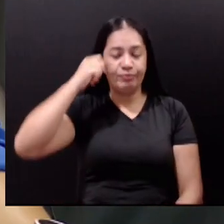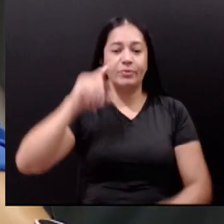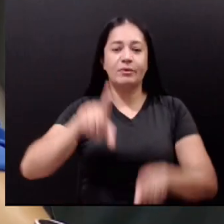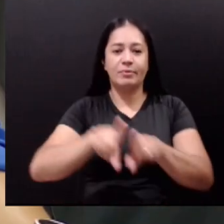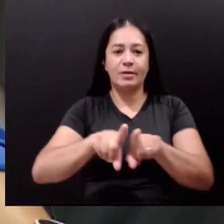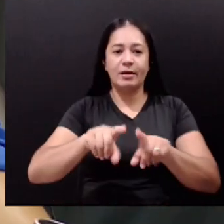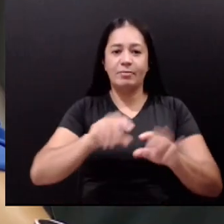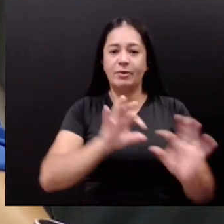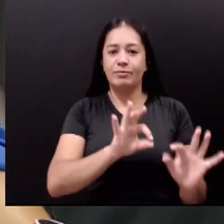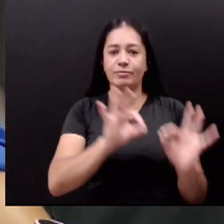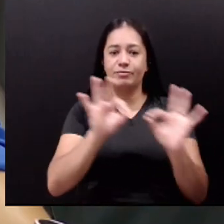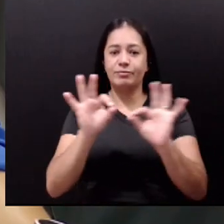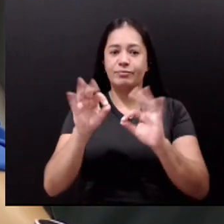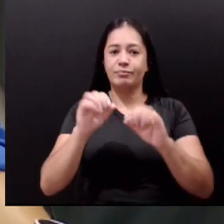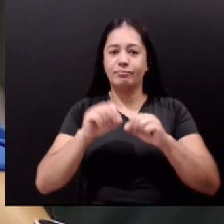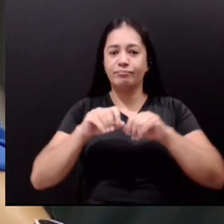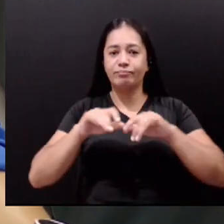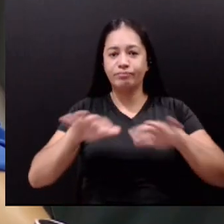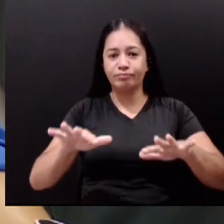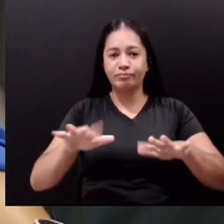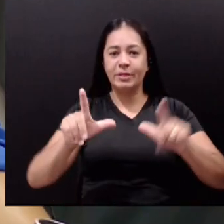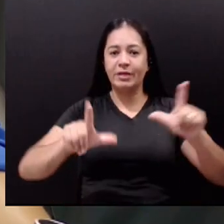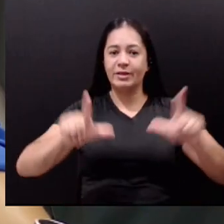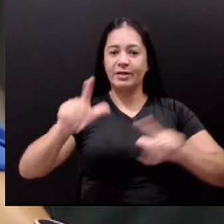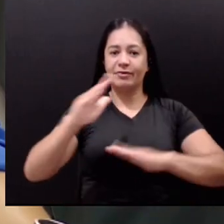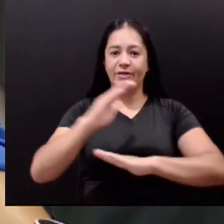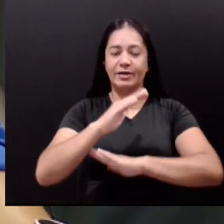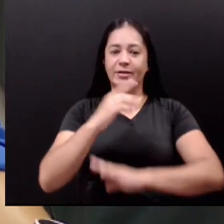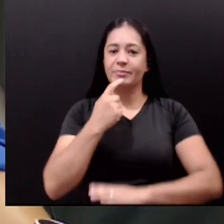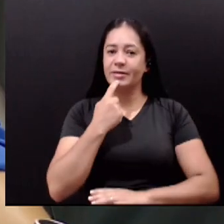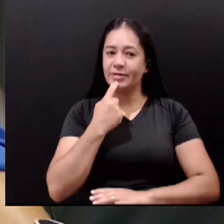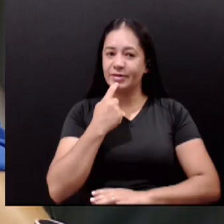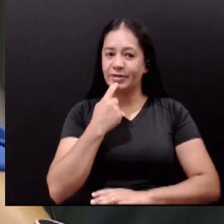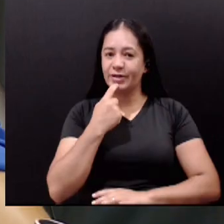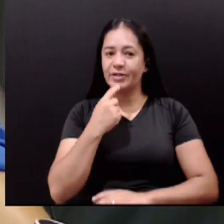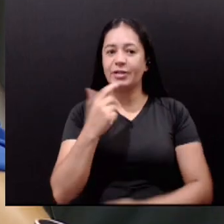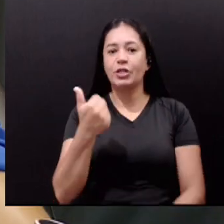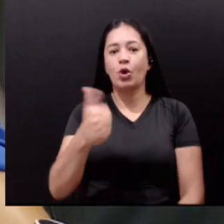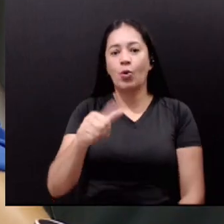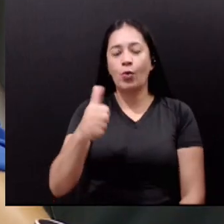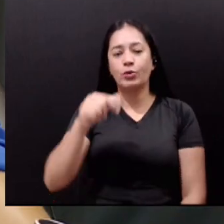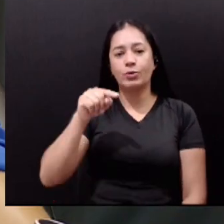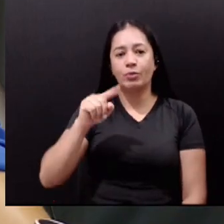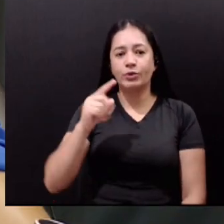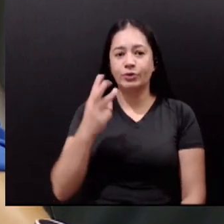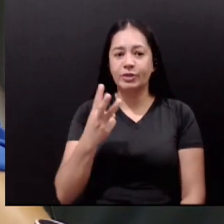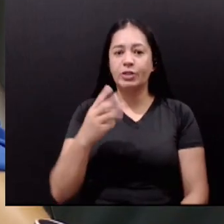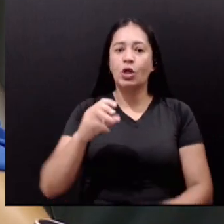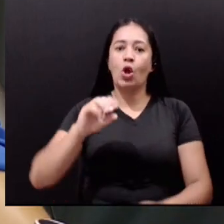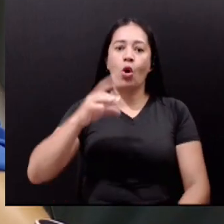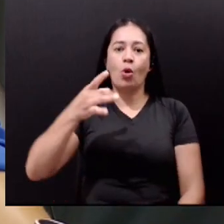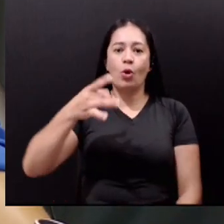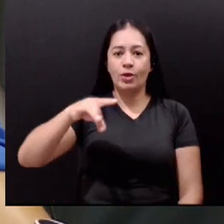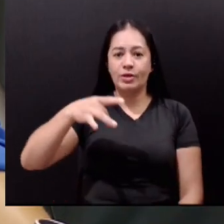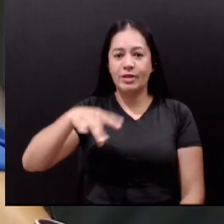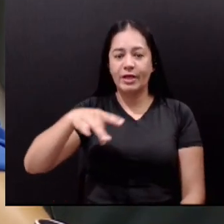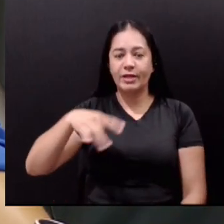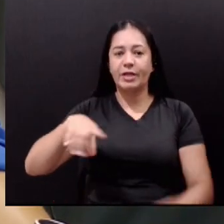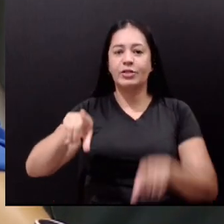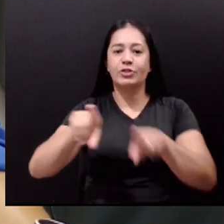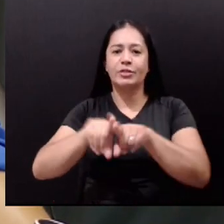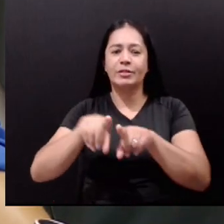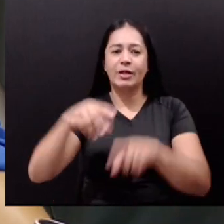TV Câmara Campinas, através do sinal digital 11.3, do canal 4 da NET, do 9 da Vivo Fibra. Tem